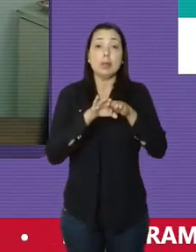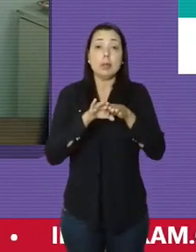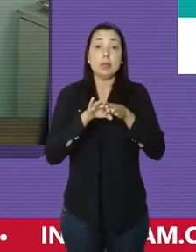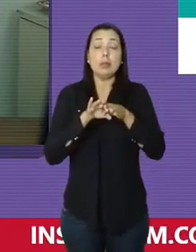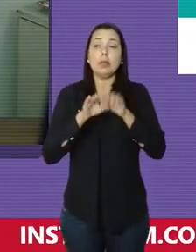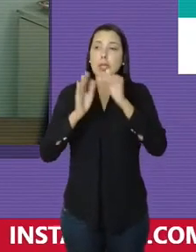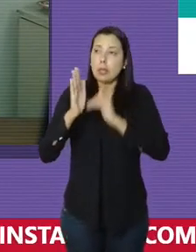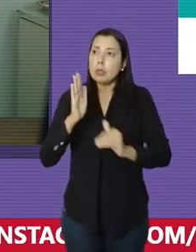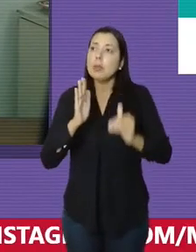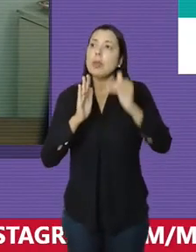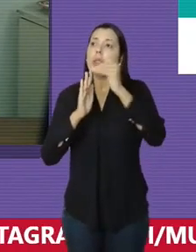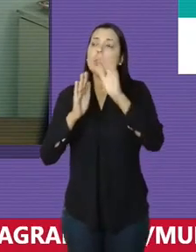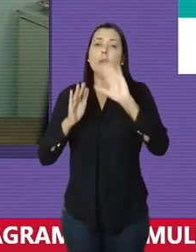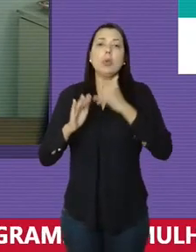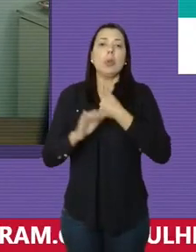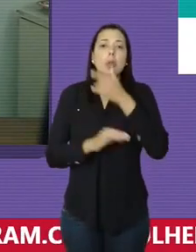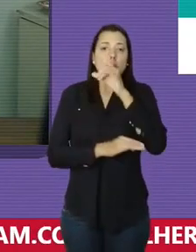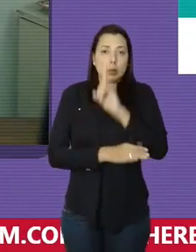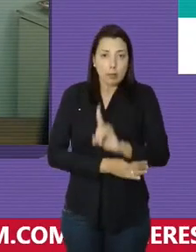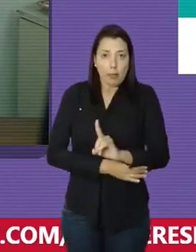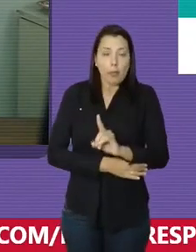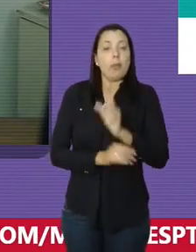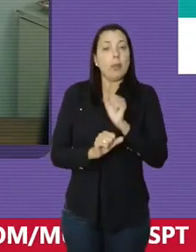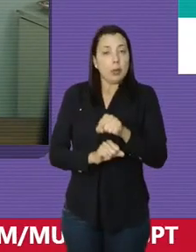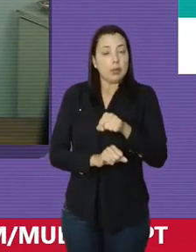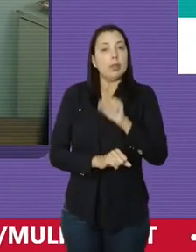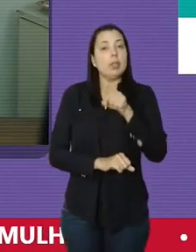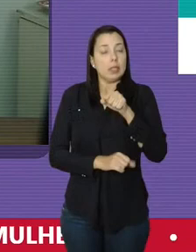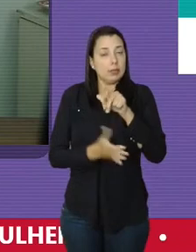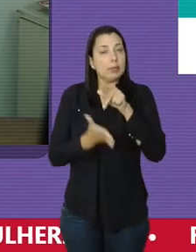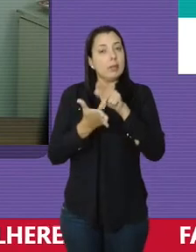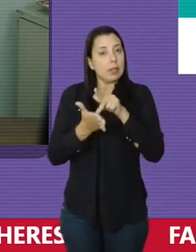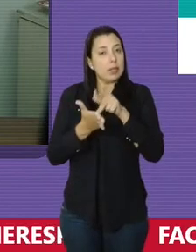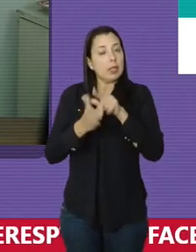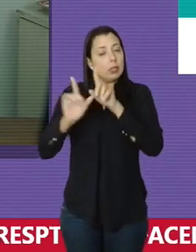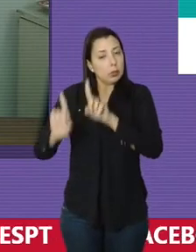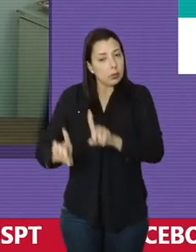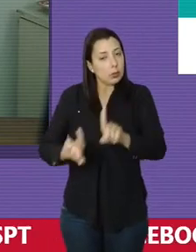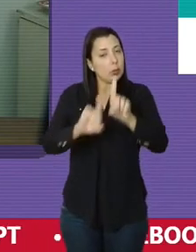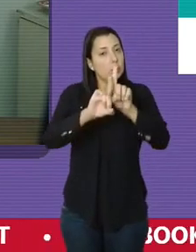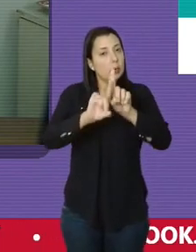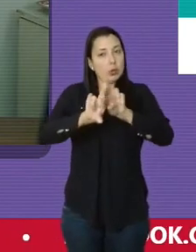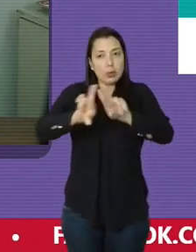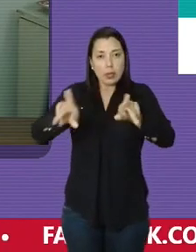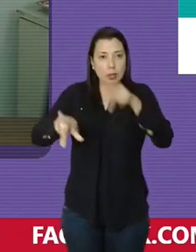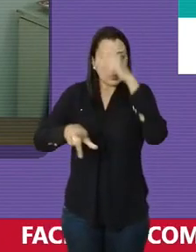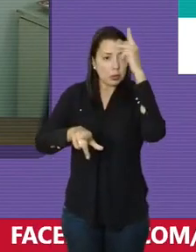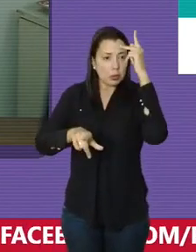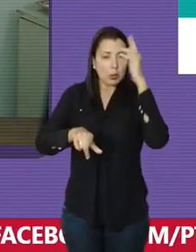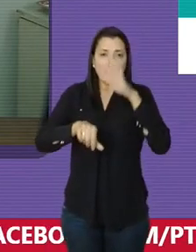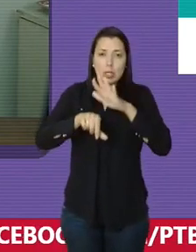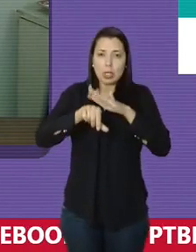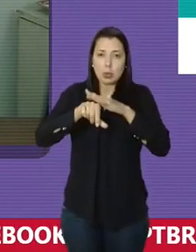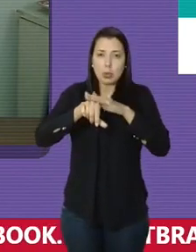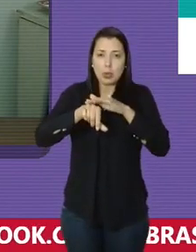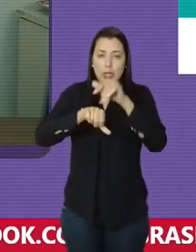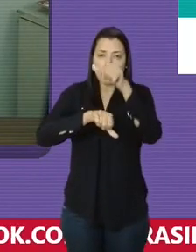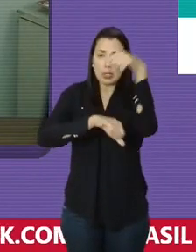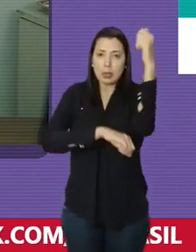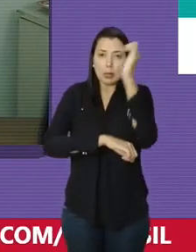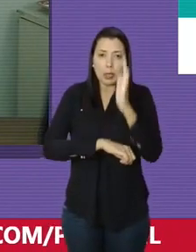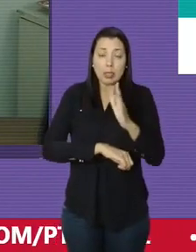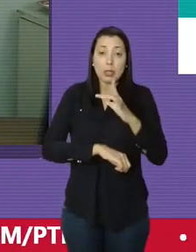pela soberania e por nossos direitos, pode marchar ao lado da maioria contra a doença que aflige o